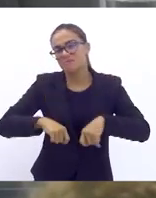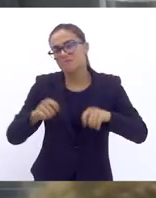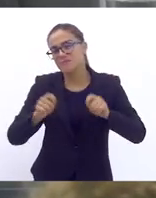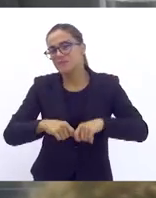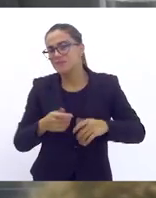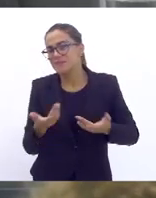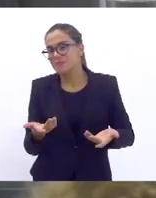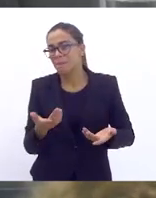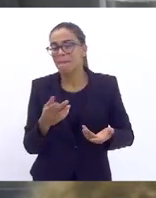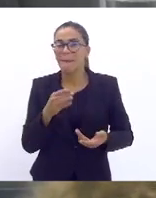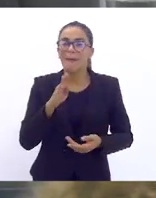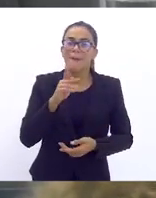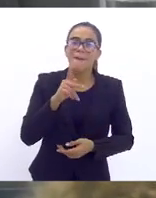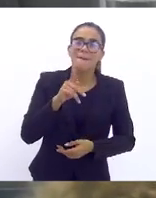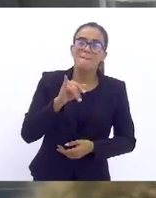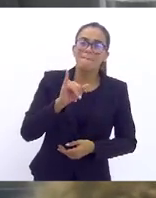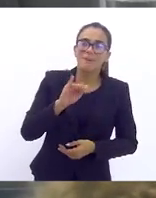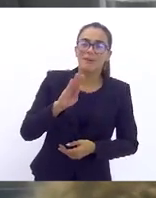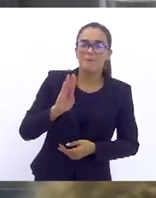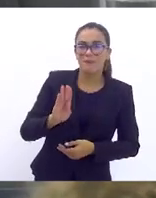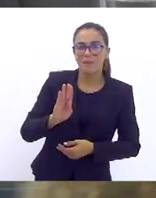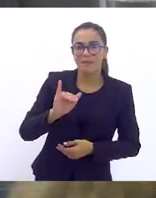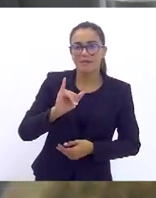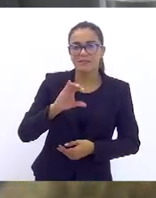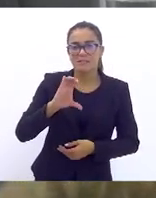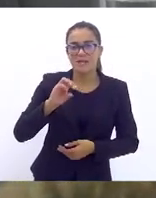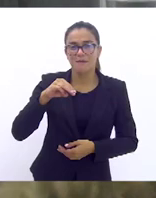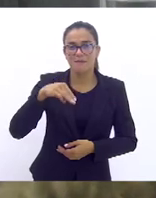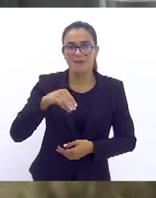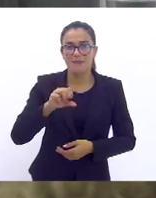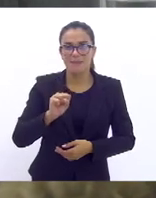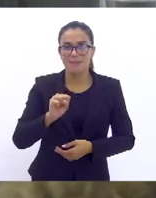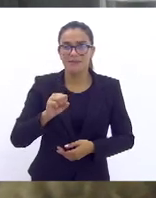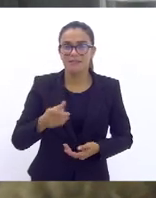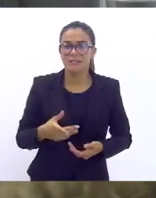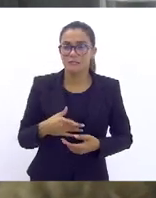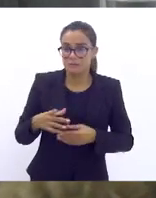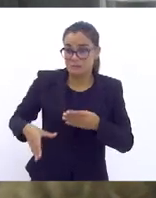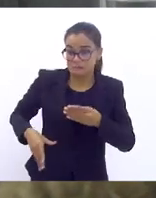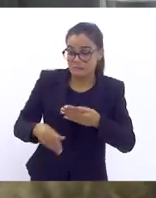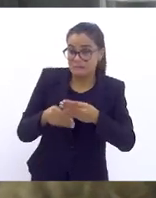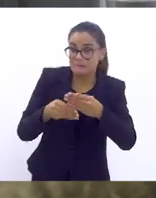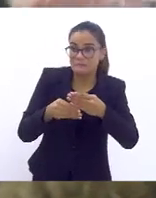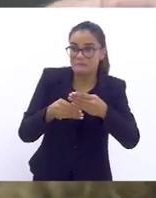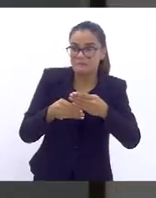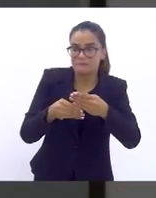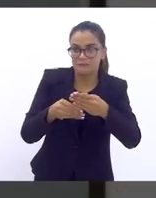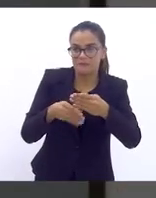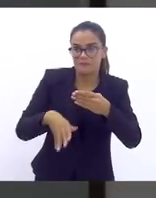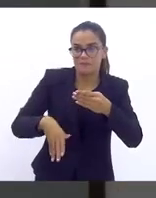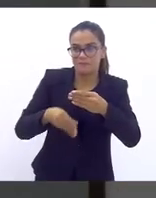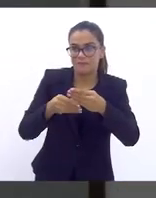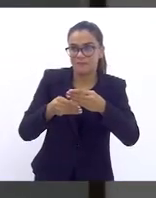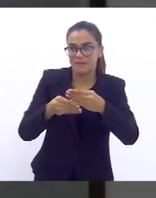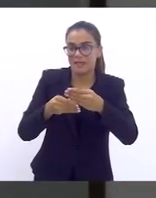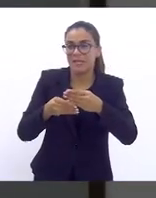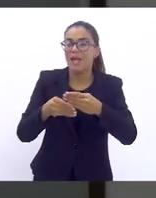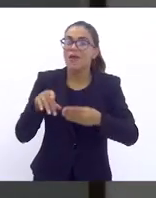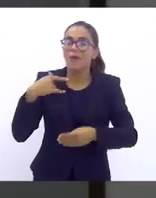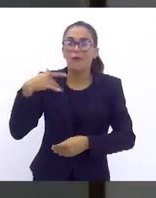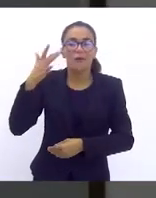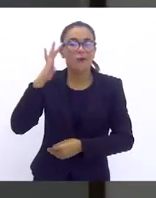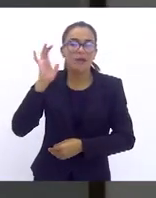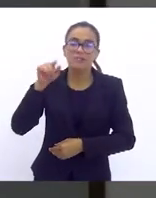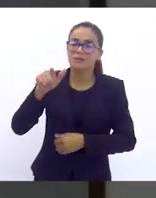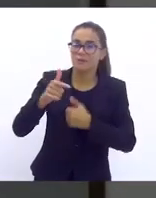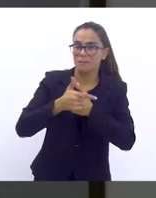de PIB e de ICMS para cada um milhão só para te dar uma informação eu acho que